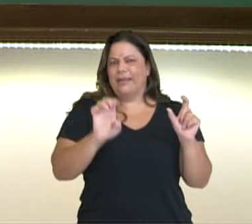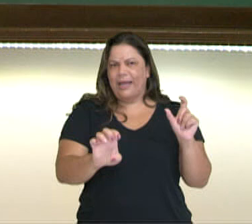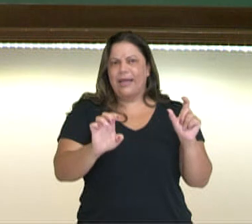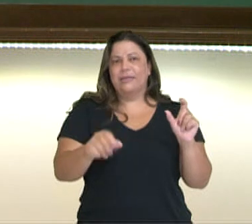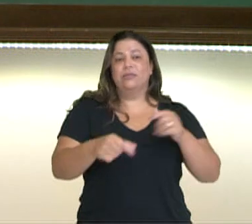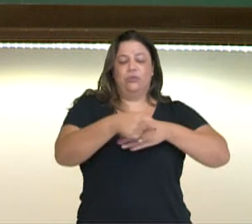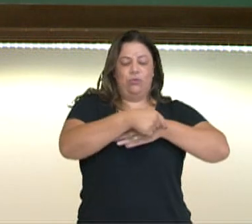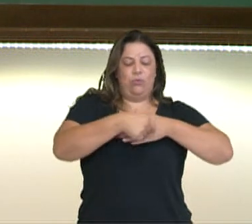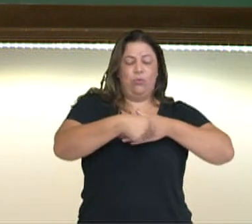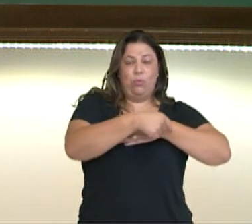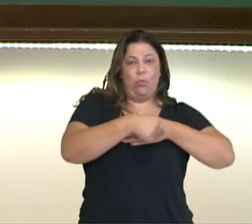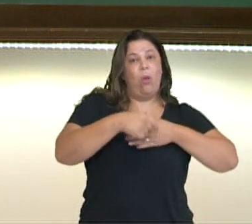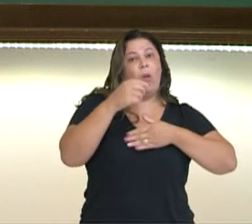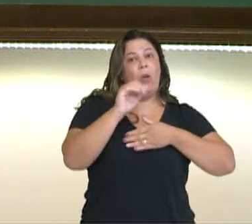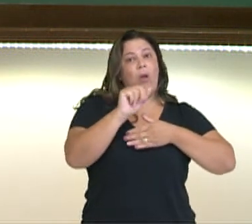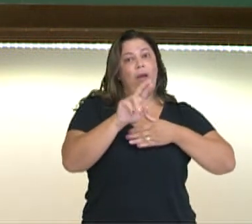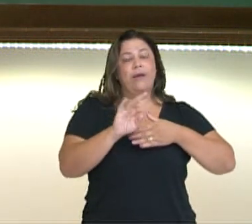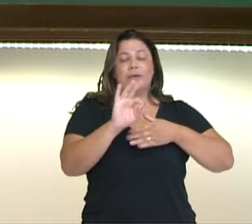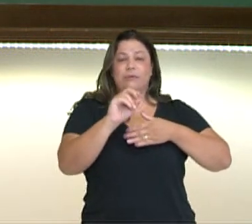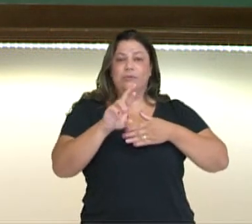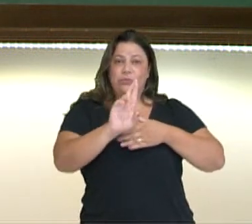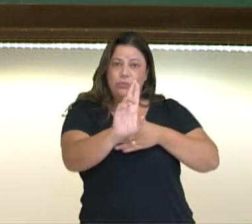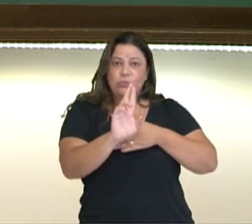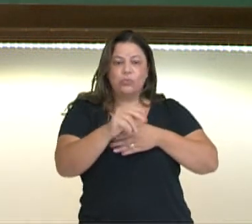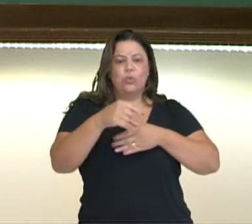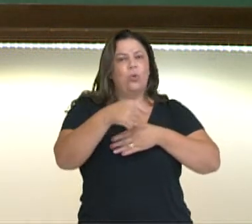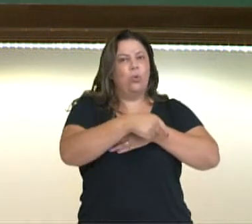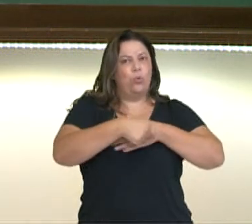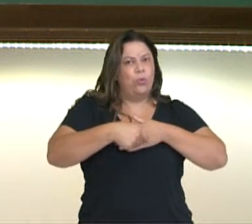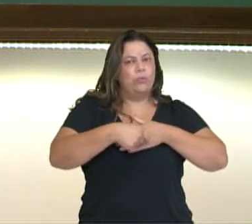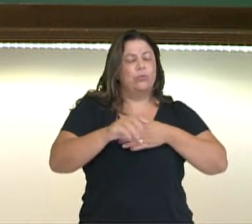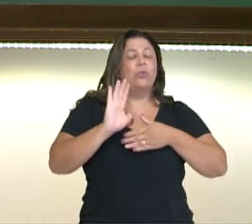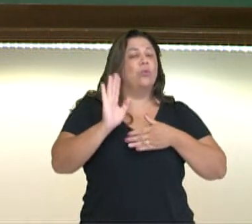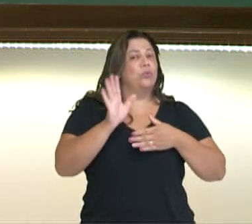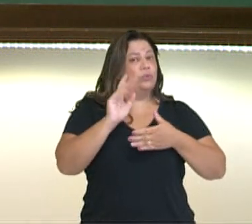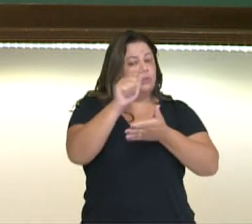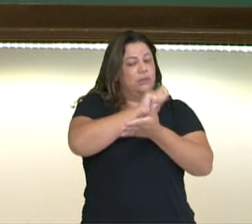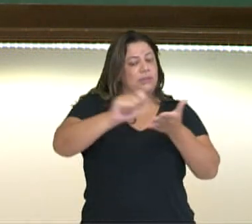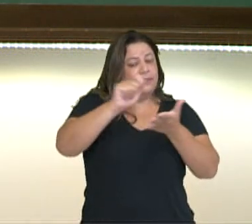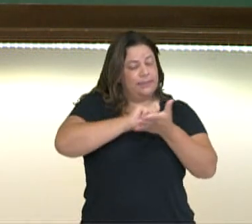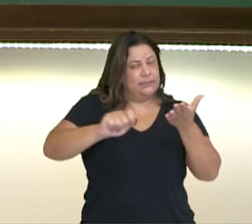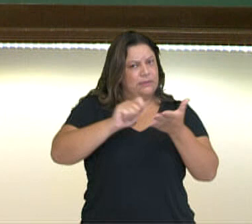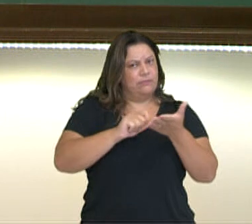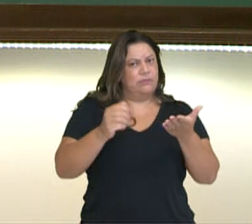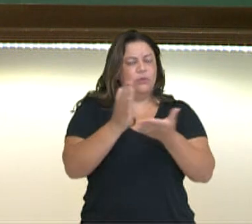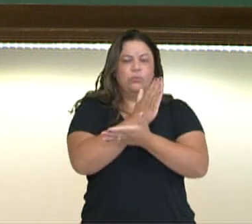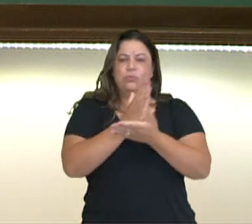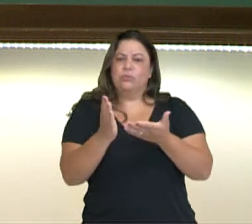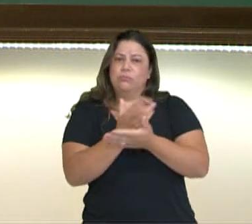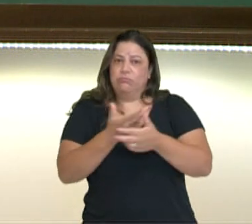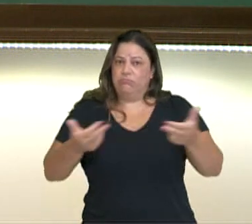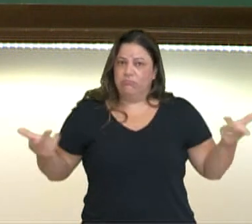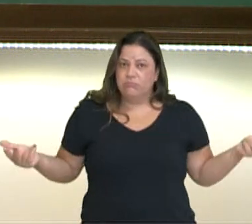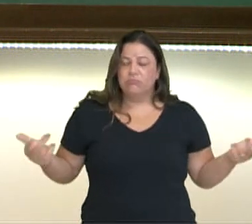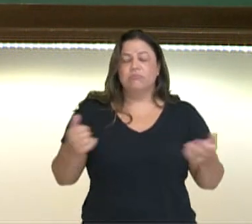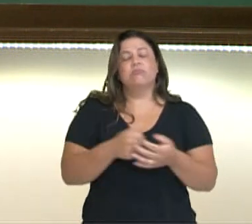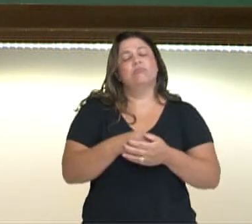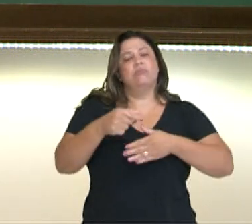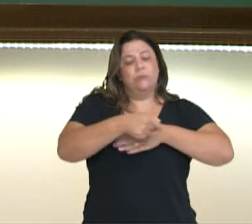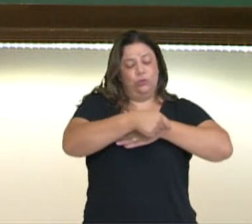que significa aquele que já escreveu algo sobre alguma coisa. Então, o